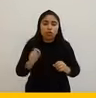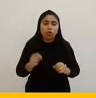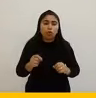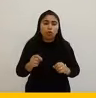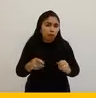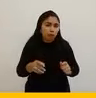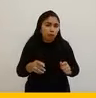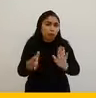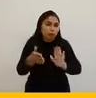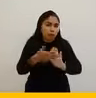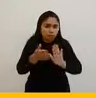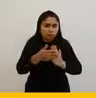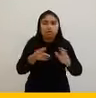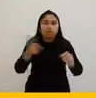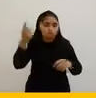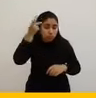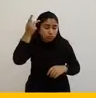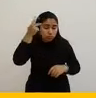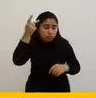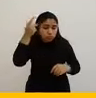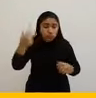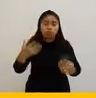São Paulo. Então,